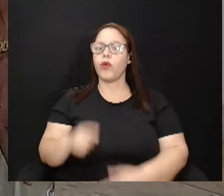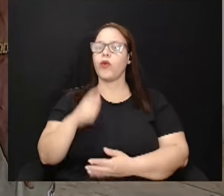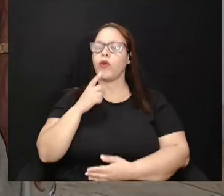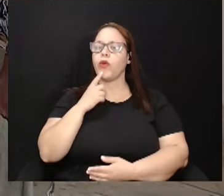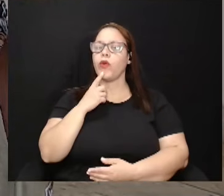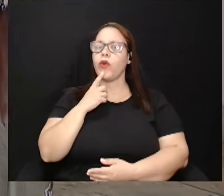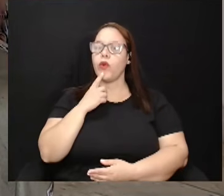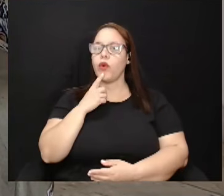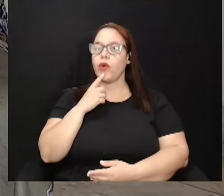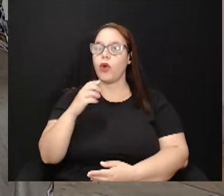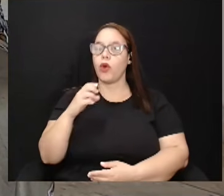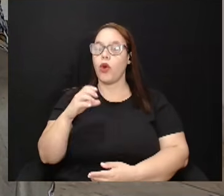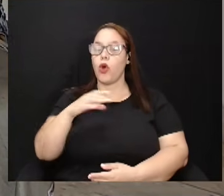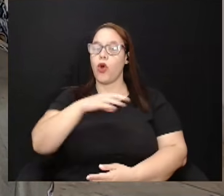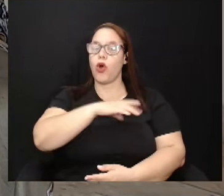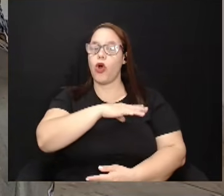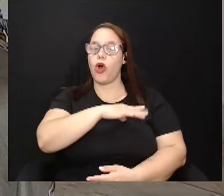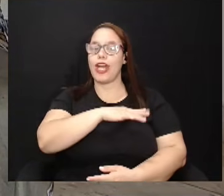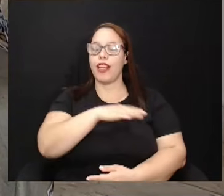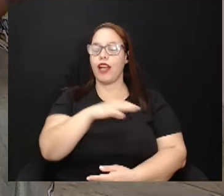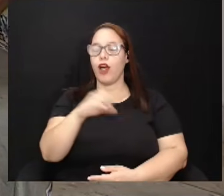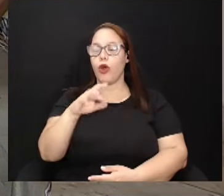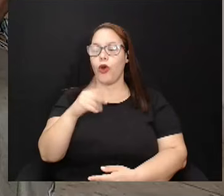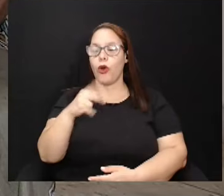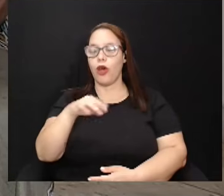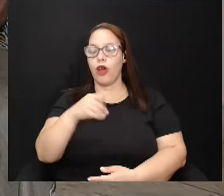Corinthians. Lá conheço um tal,